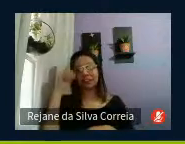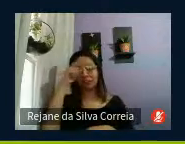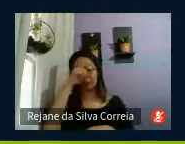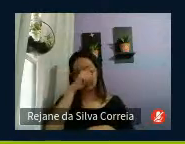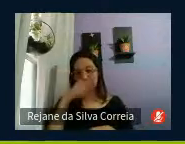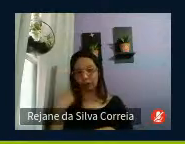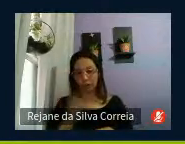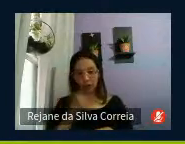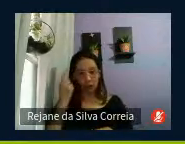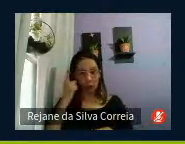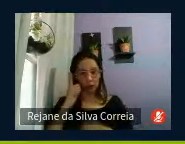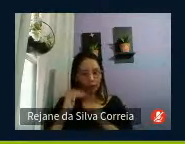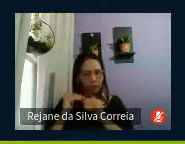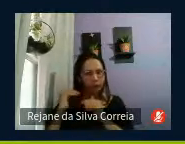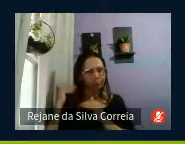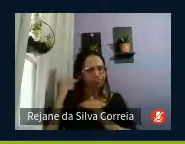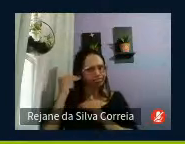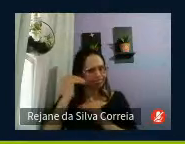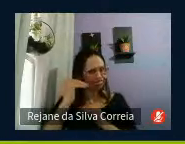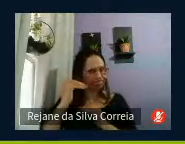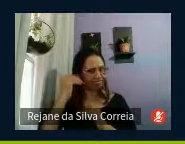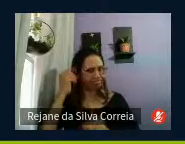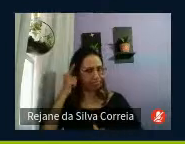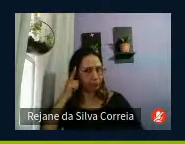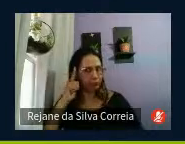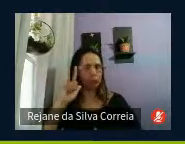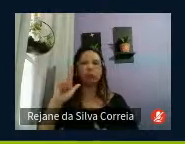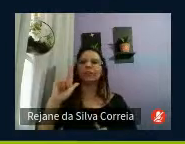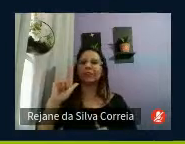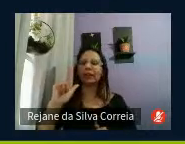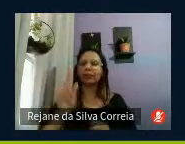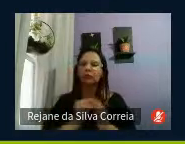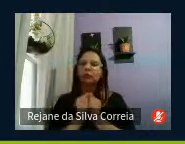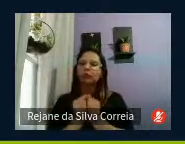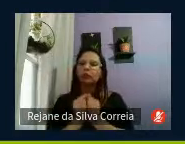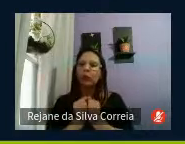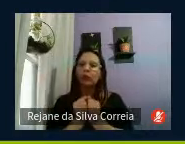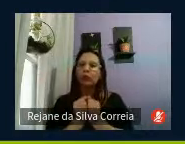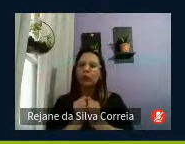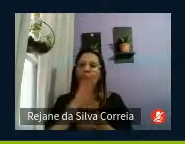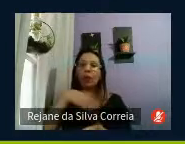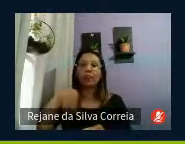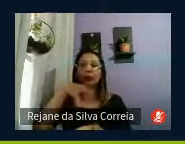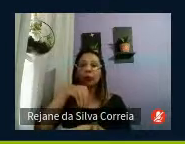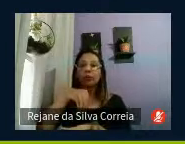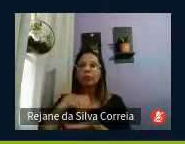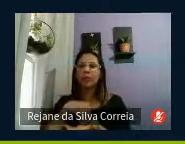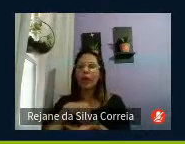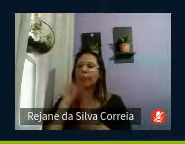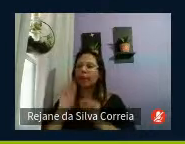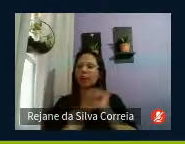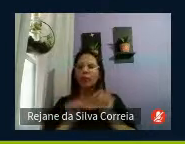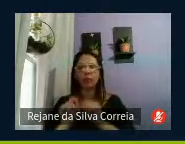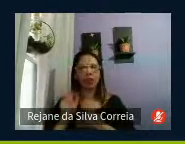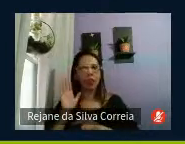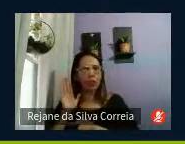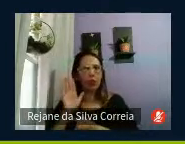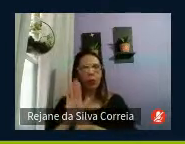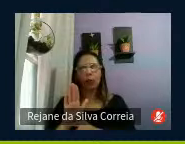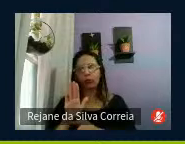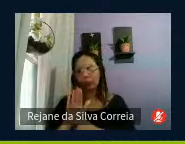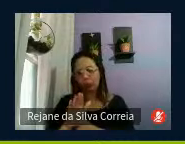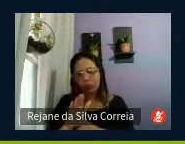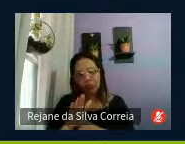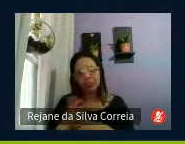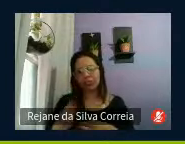superar todos juntos, tá? E o NAPN vem para contribuir nesse momento tão especial da nossa vida,